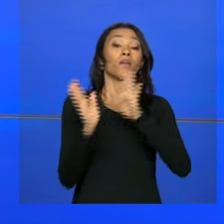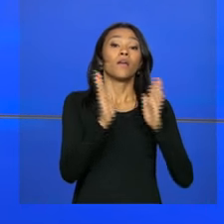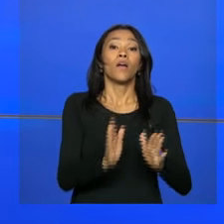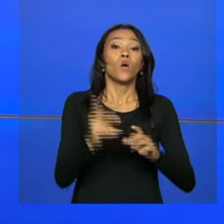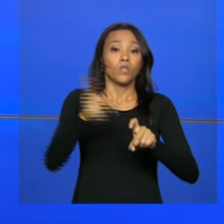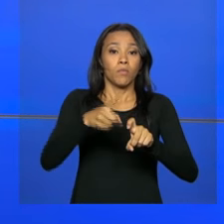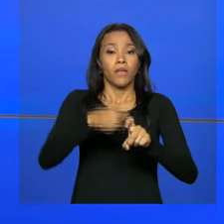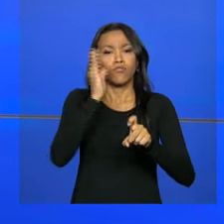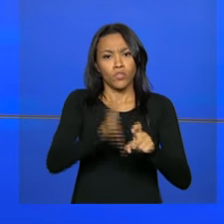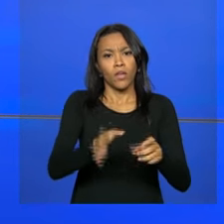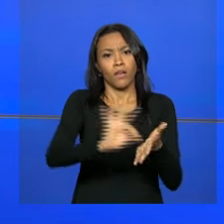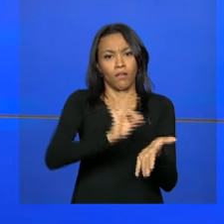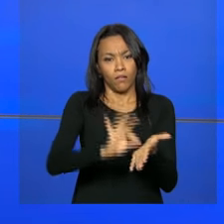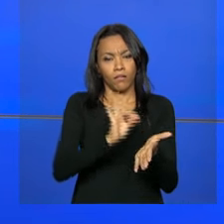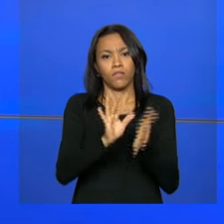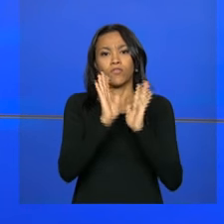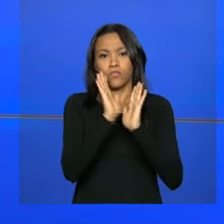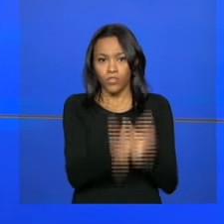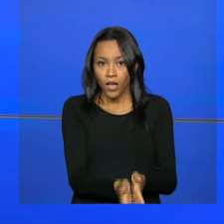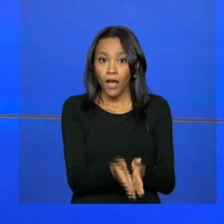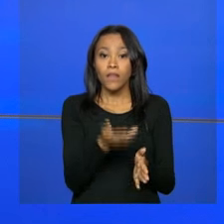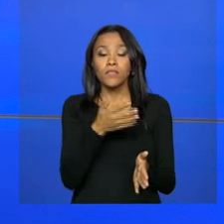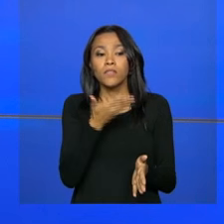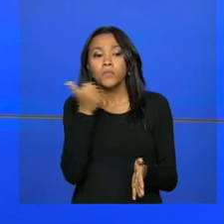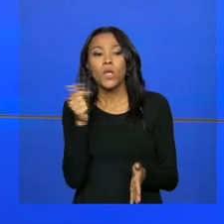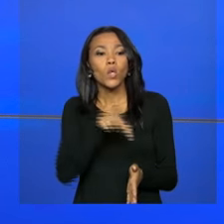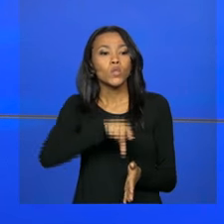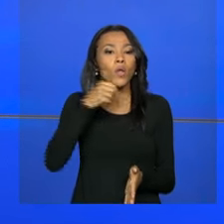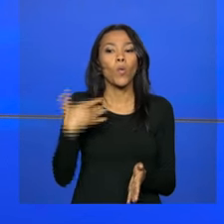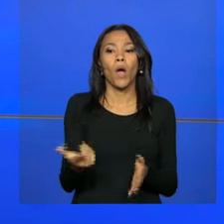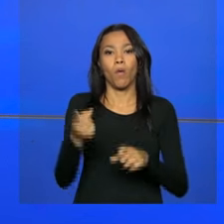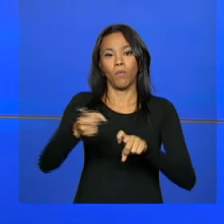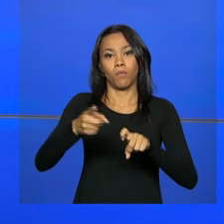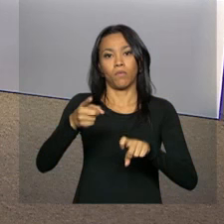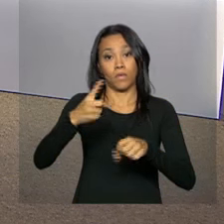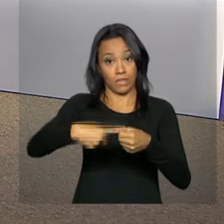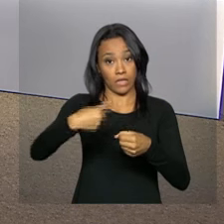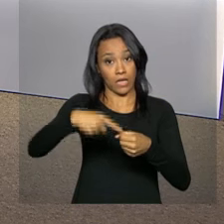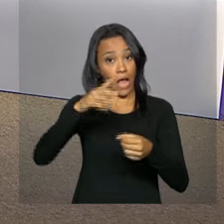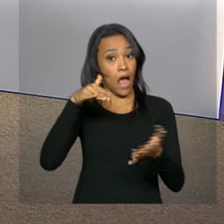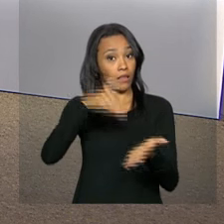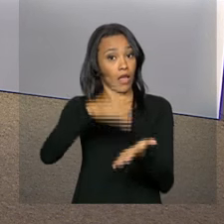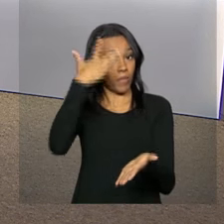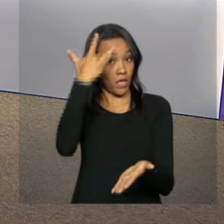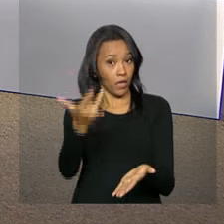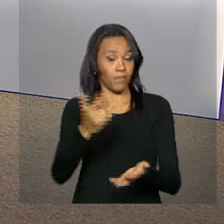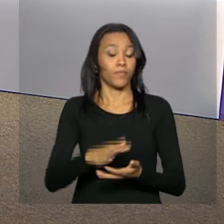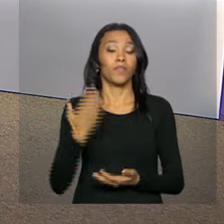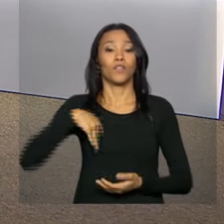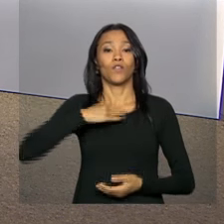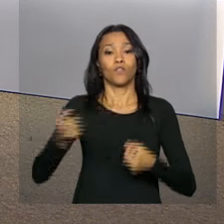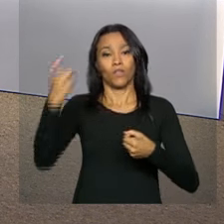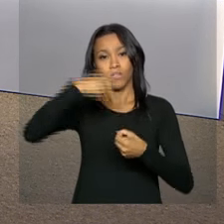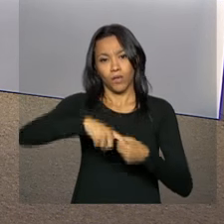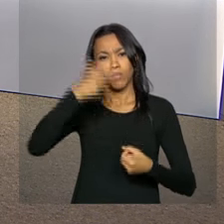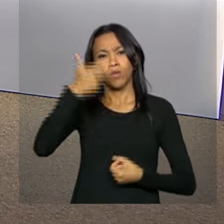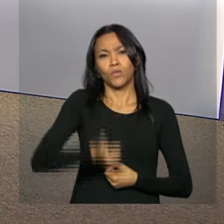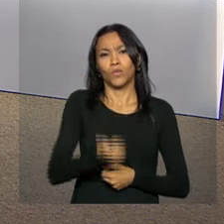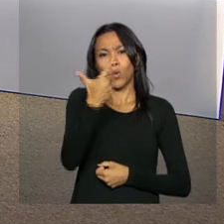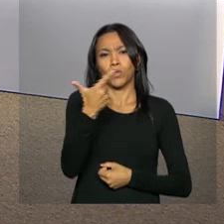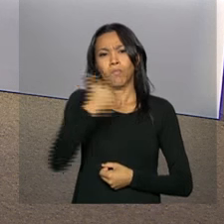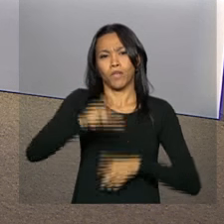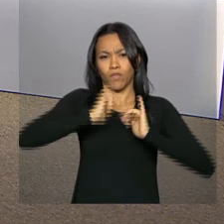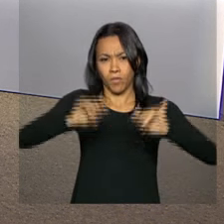médicos já inscritos devem indicar as opções de cidades até amanhã e nós voltamos ao meio-dia com mais